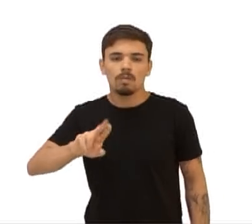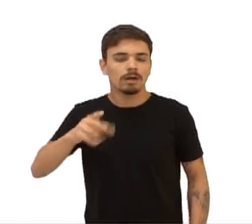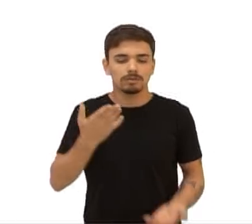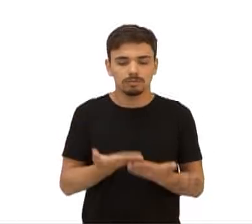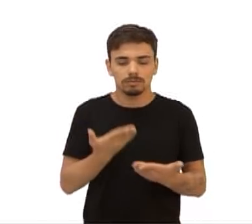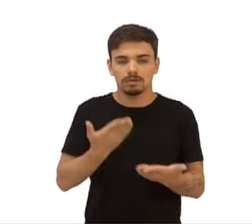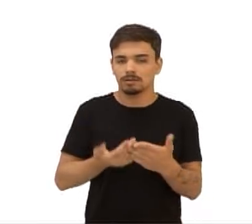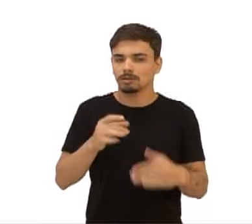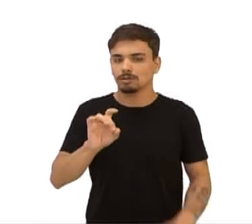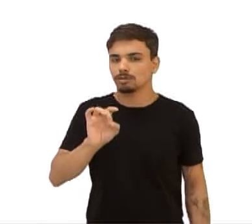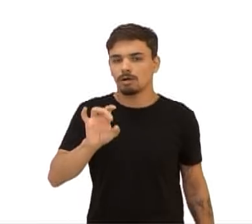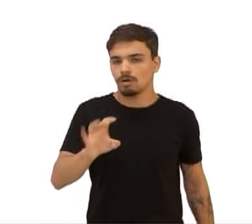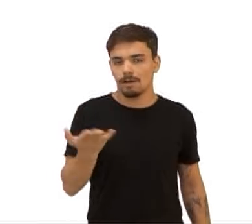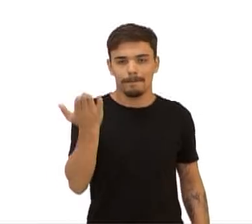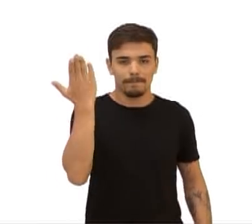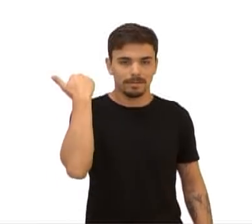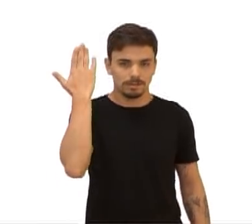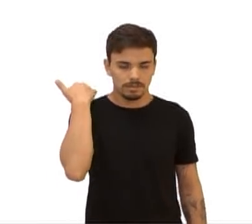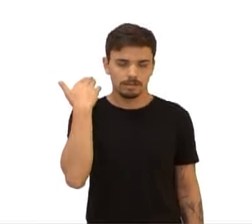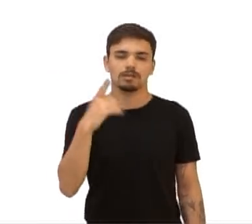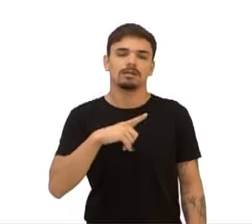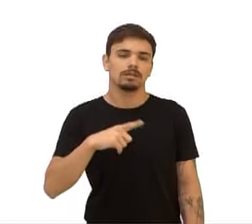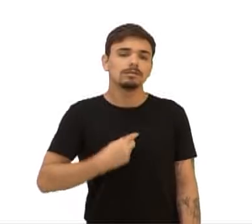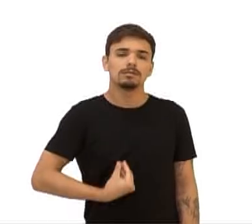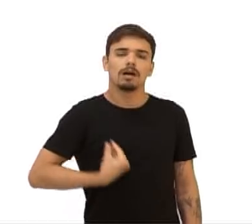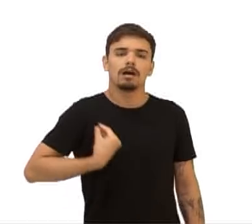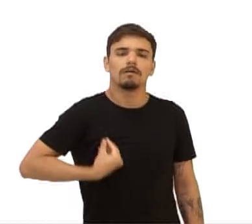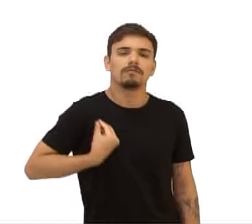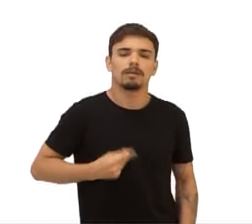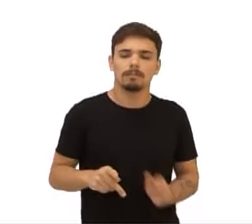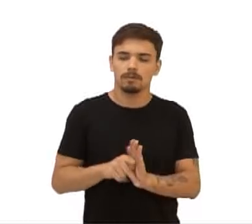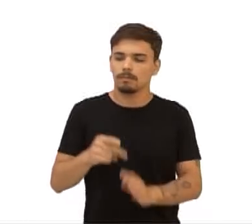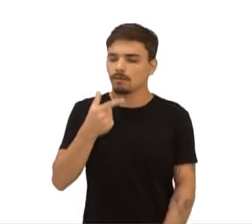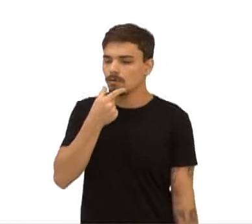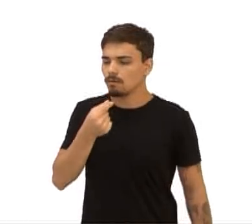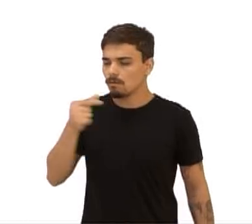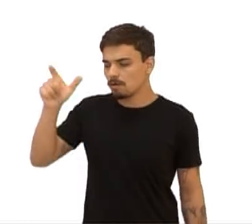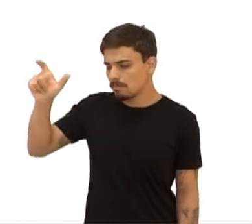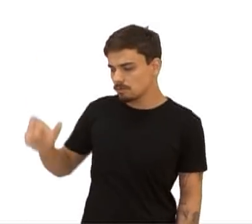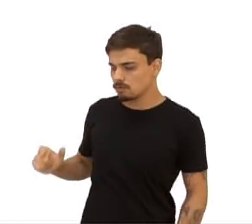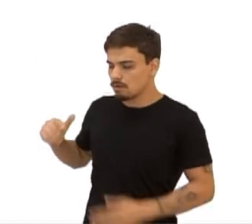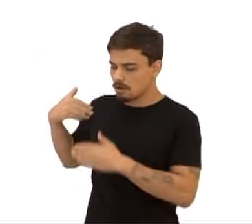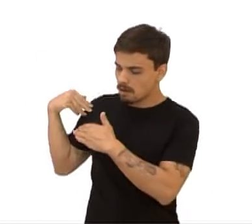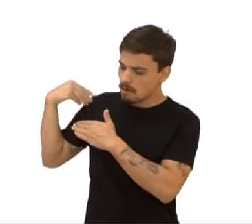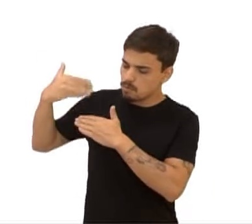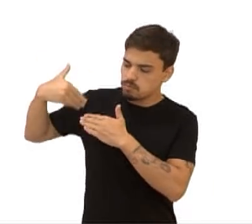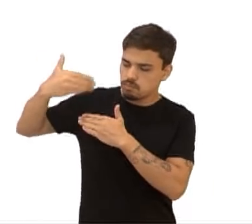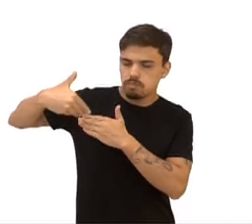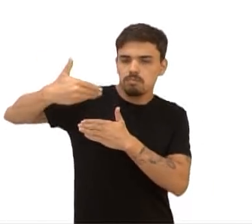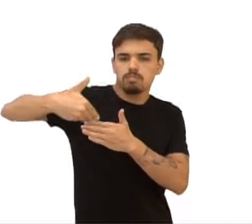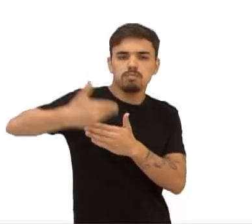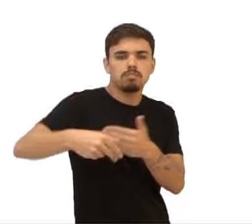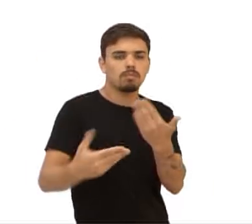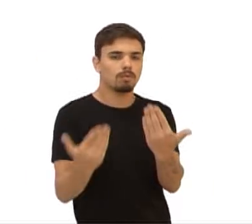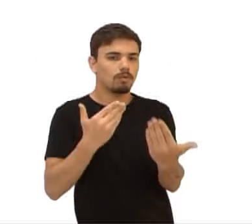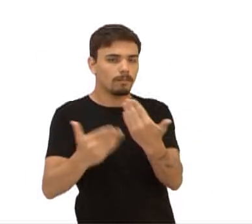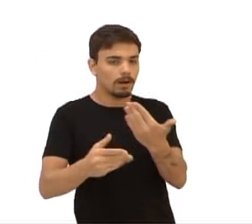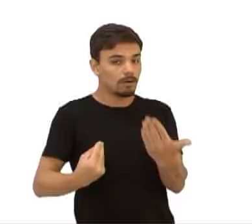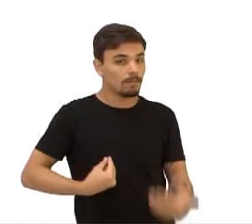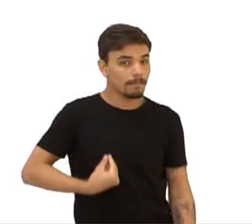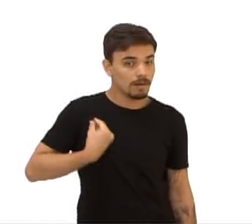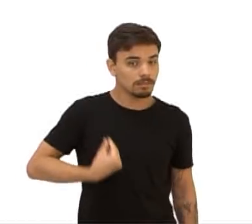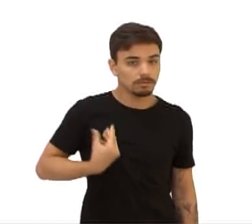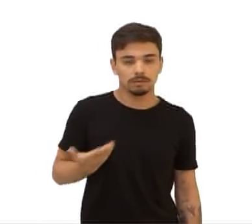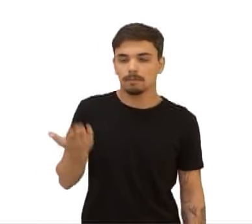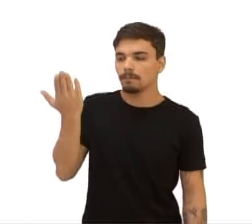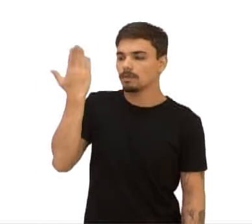apenas o passado, ela estuda a vida do homem ao longo do tempo. comparando o presente com o